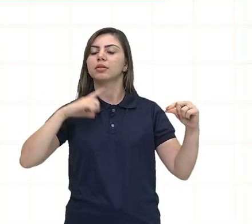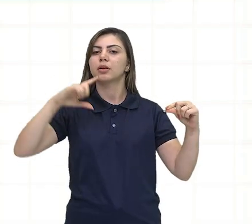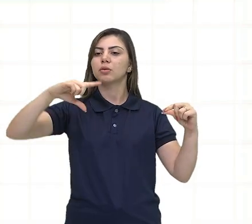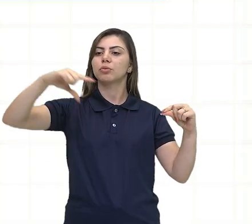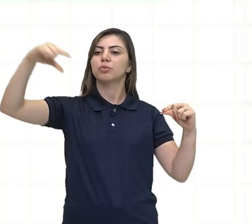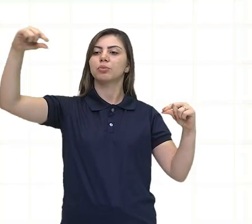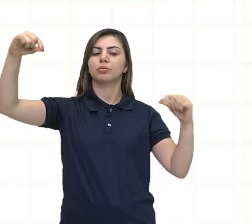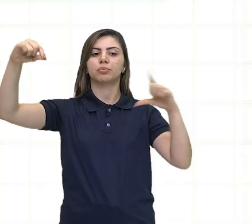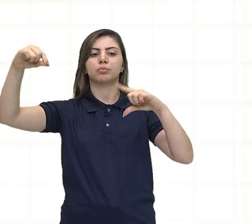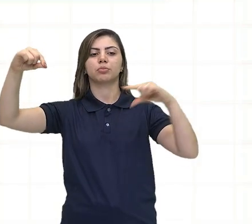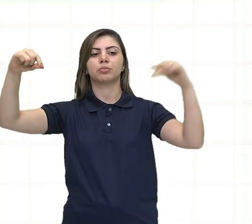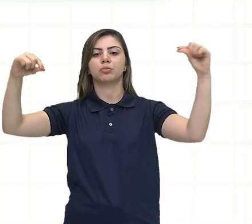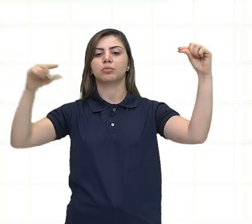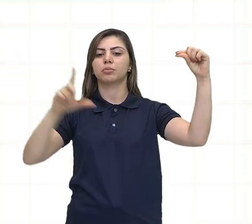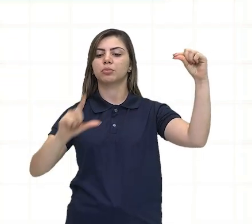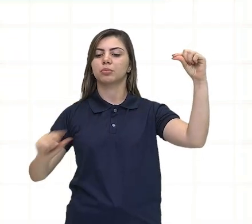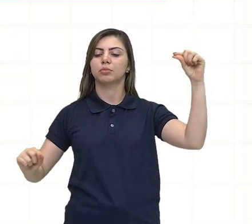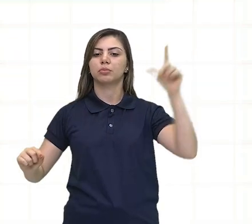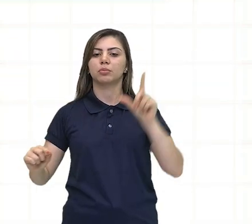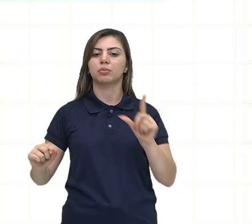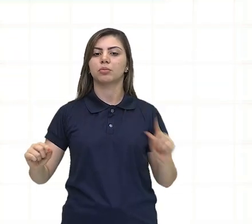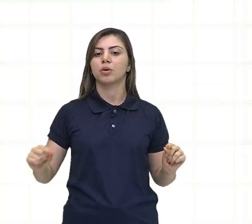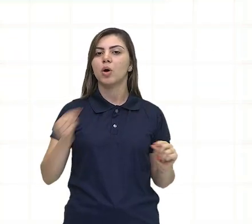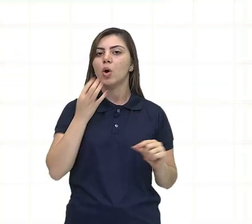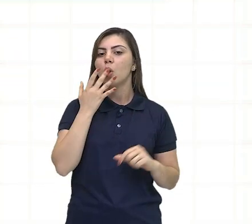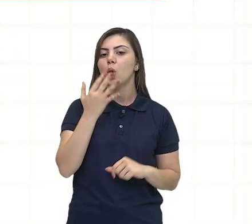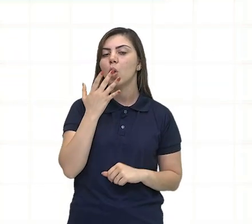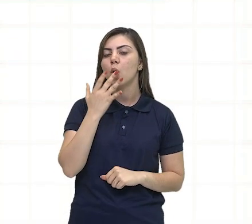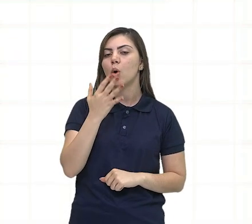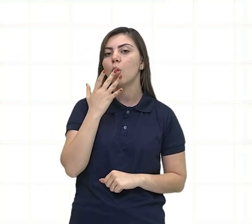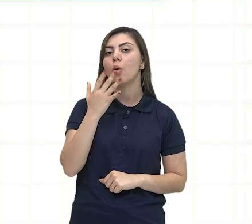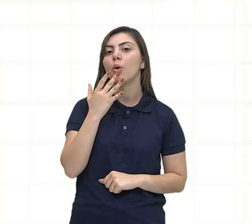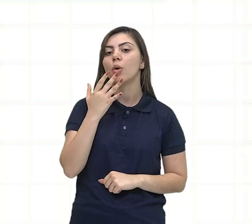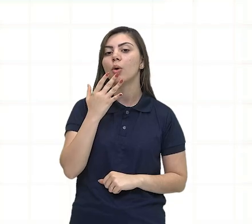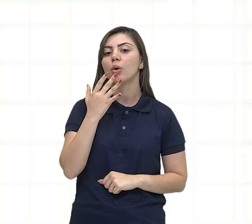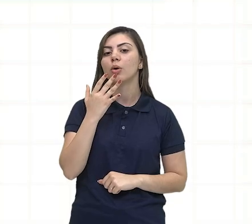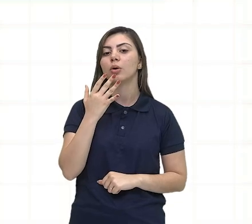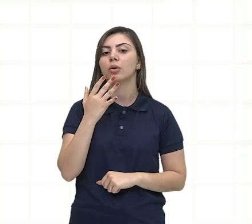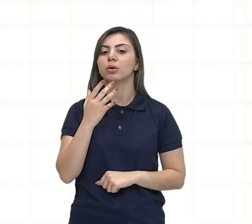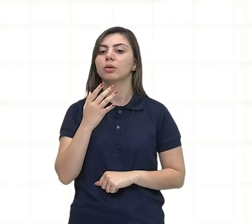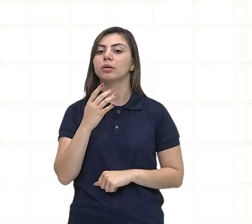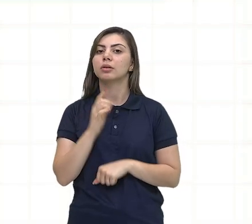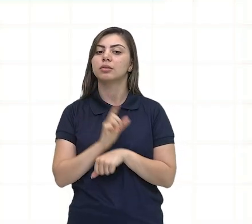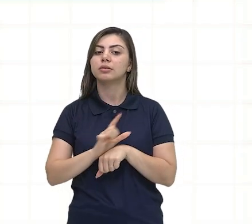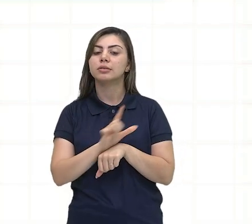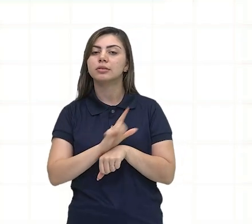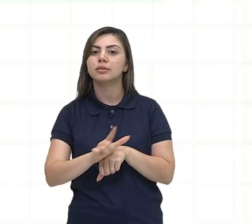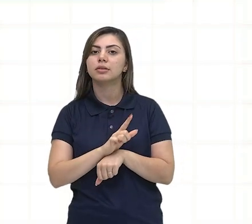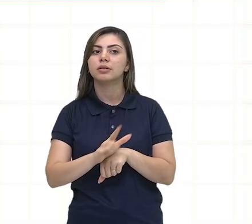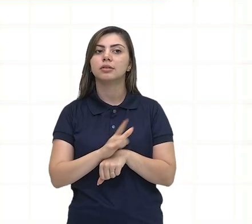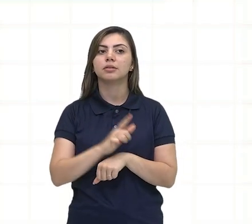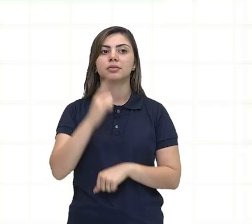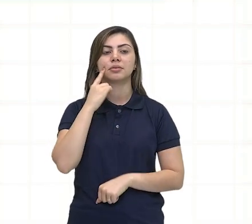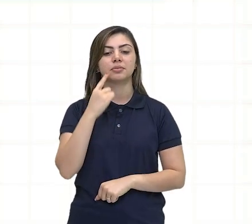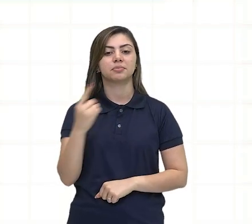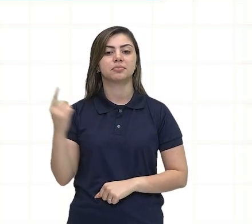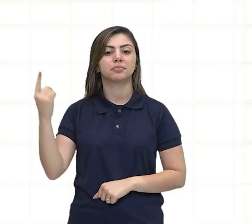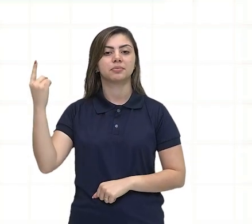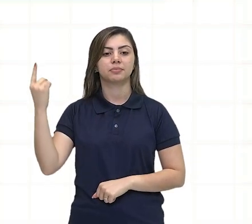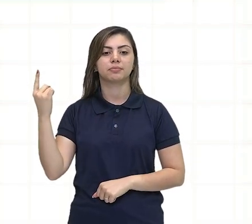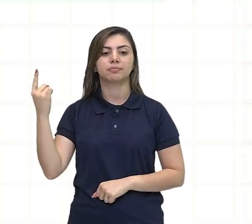esses pontos que estão indicados aí na figura pela cor lilás. Então, nós temos os